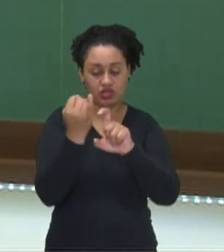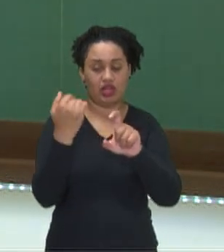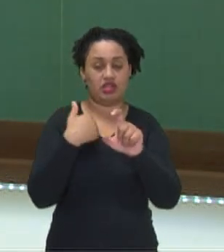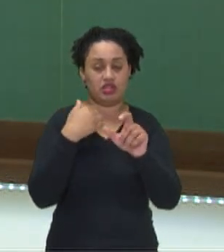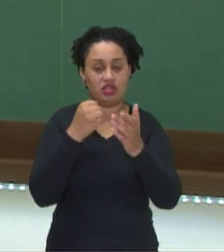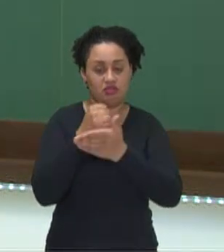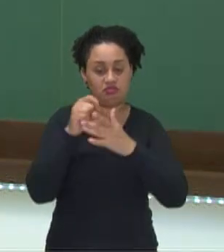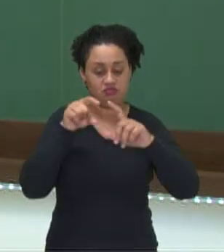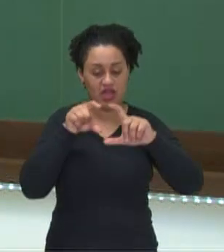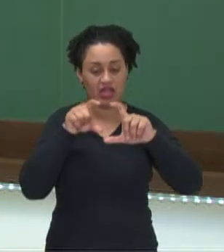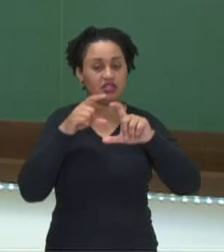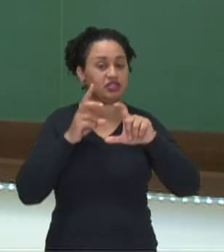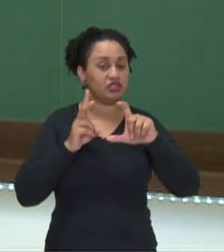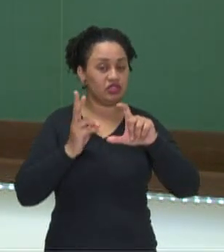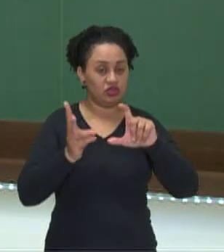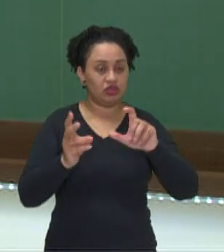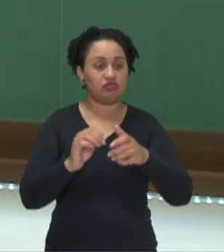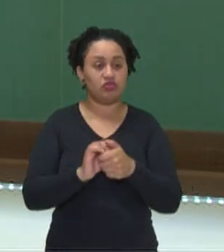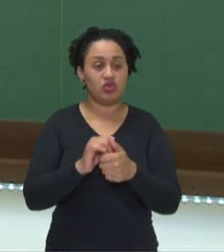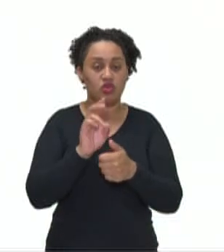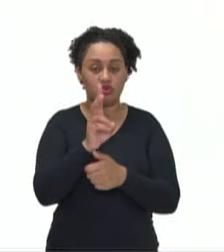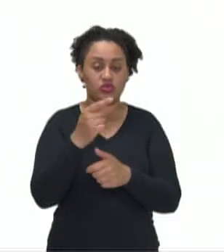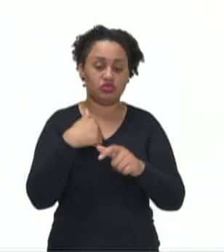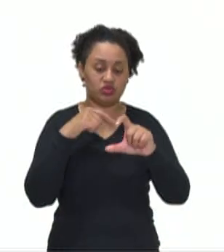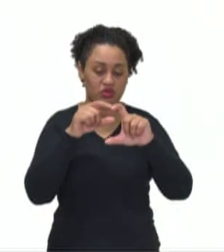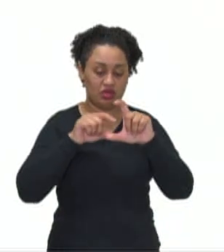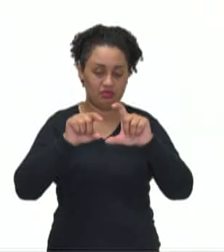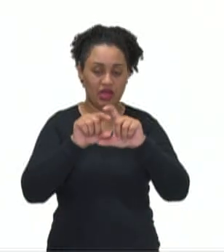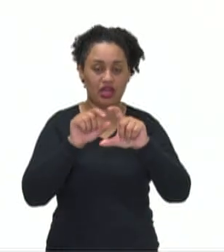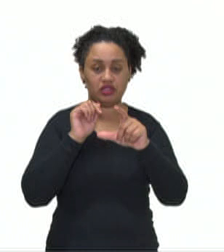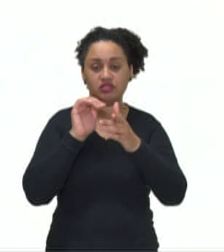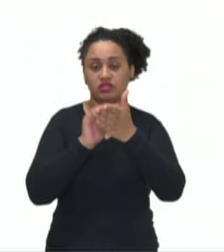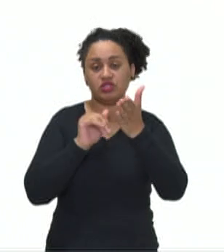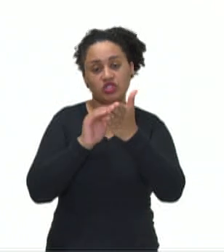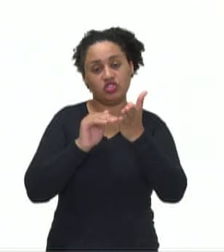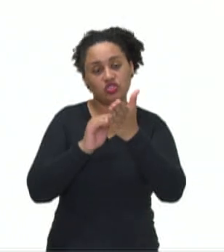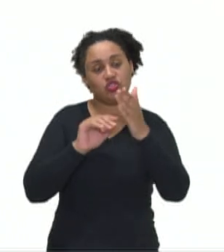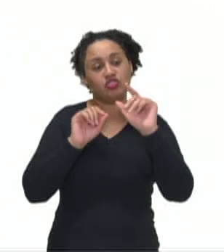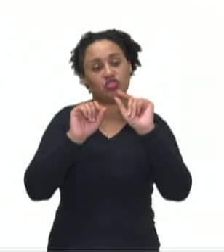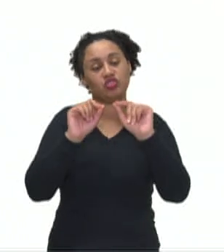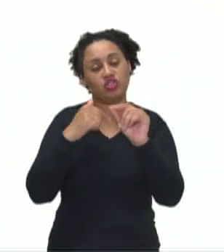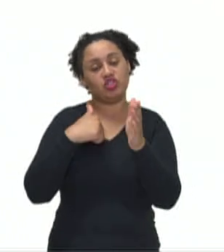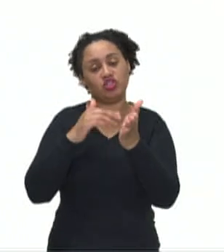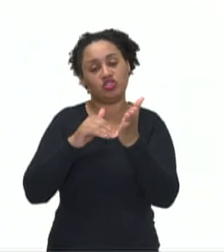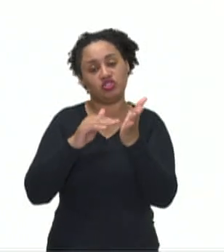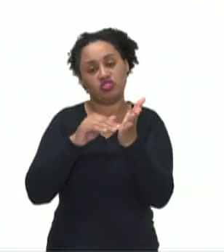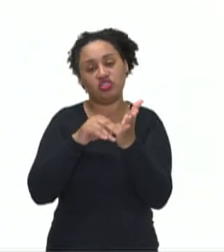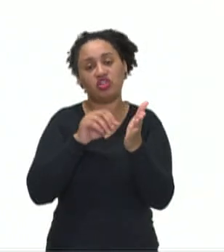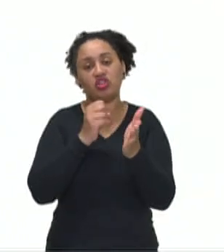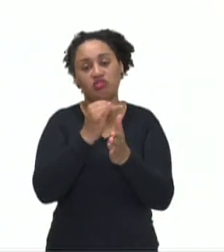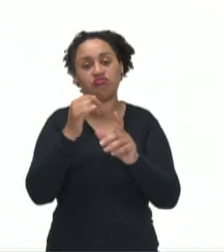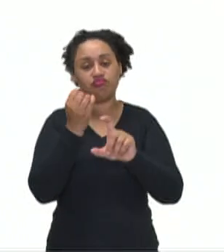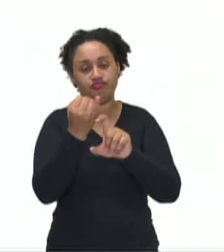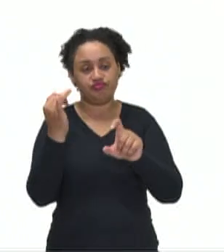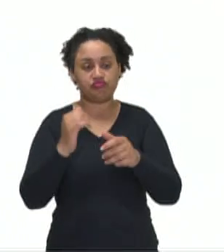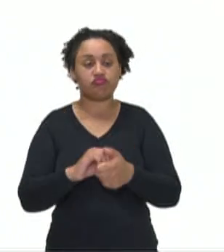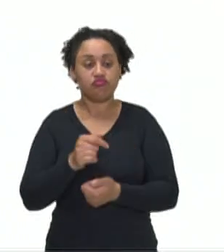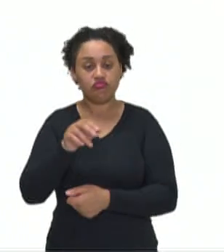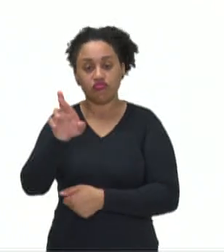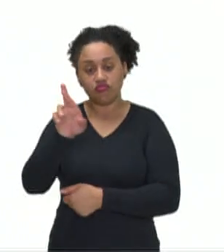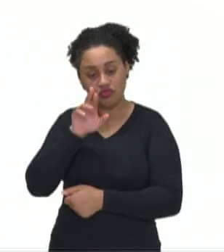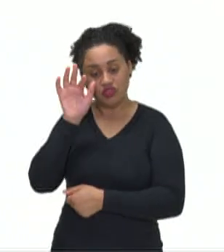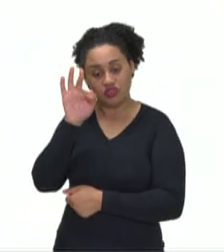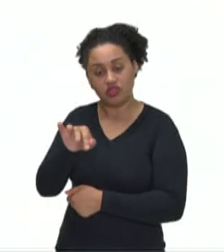base, eu mantenho a base e subtraio os expoentes. Então, o resultado final